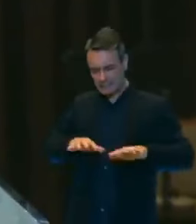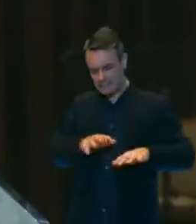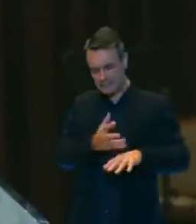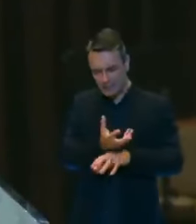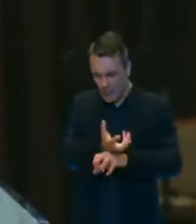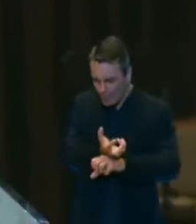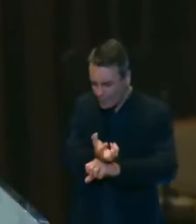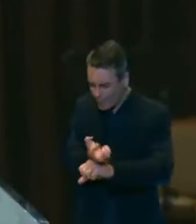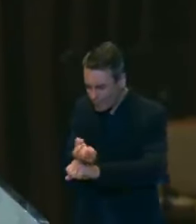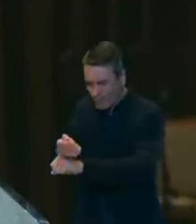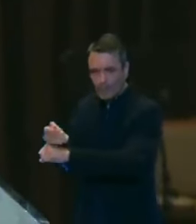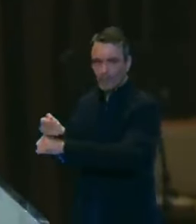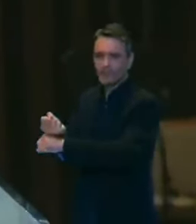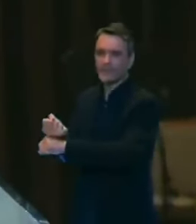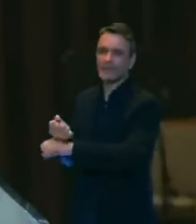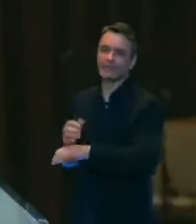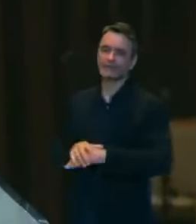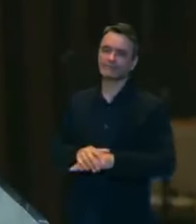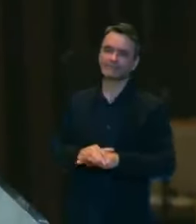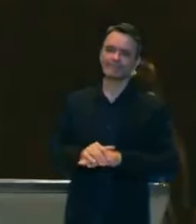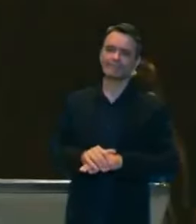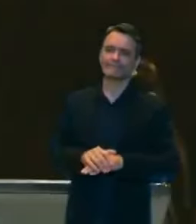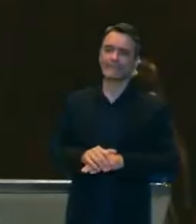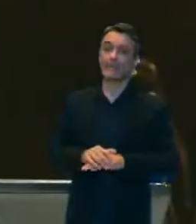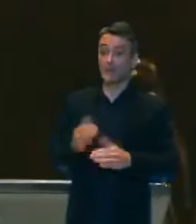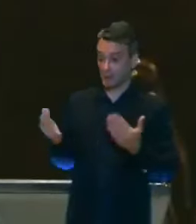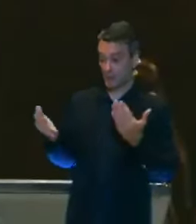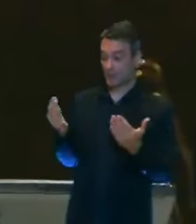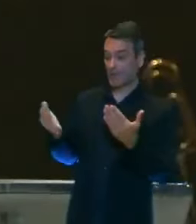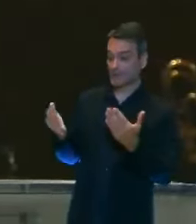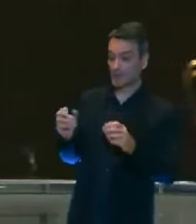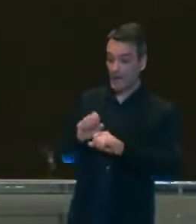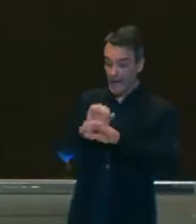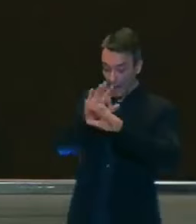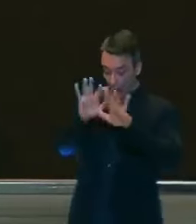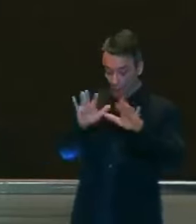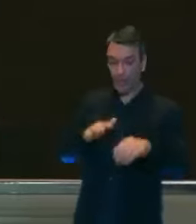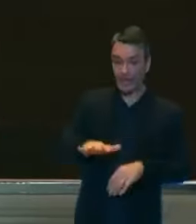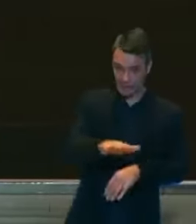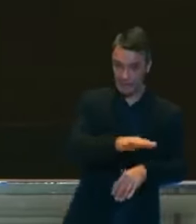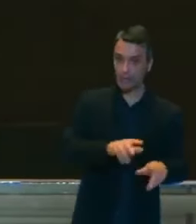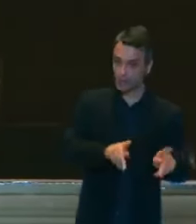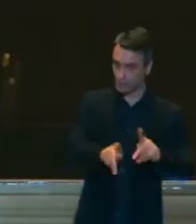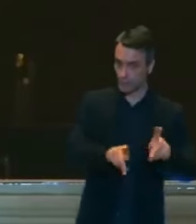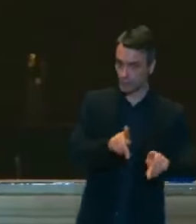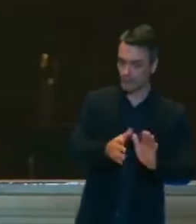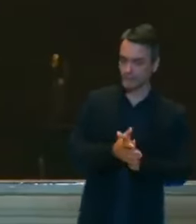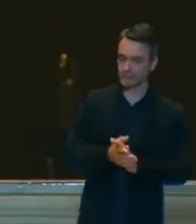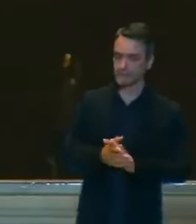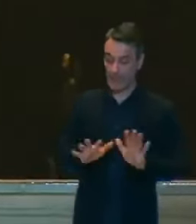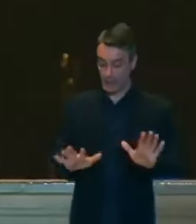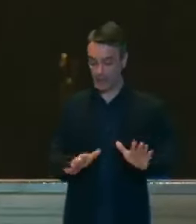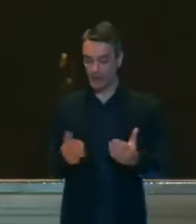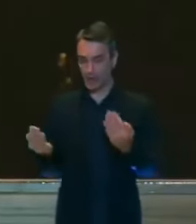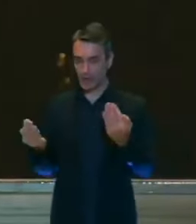homens e o hálito de Deus. Ele vai dizer: todo homem, toda a sua glória, é como a flor do